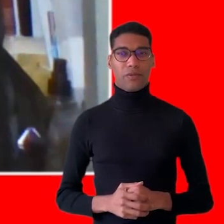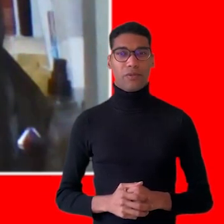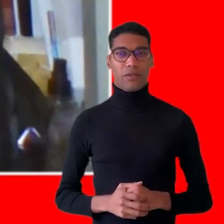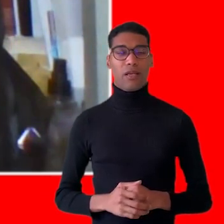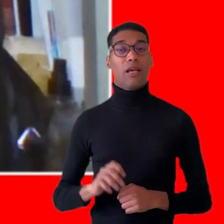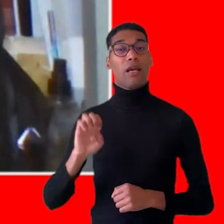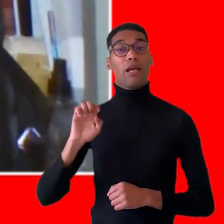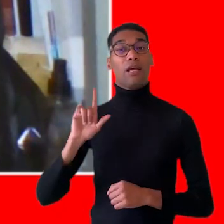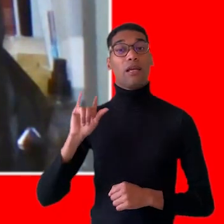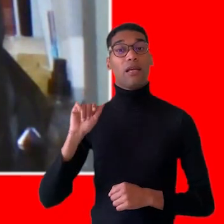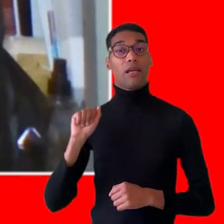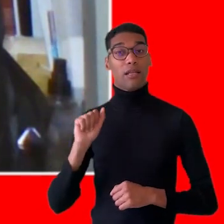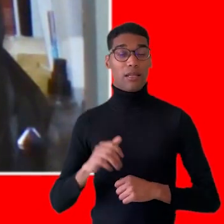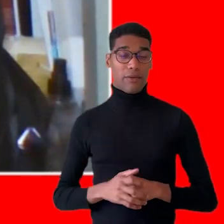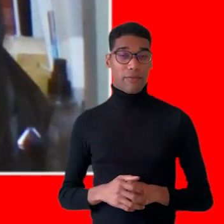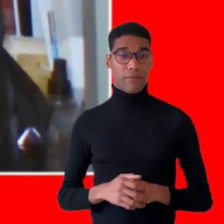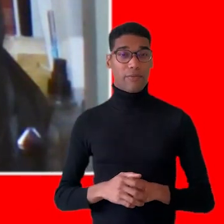de